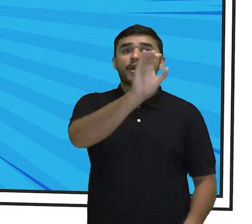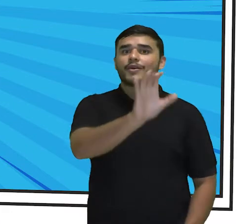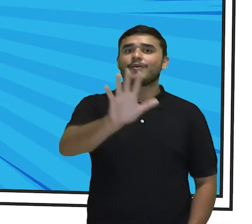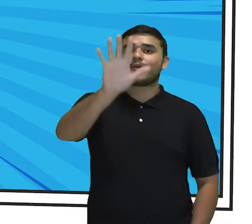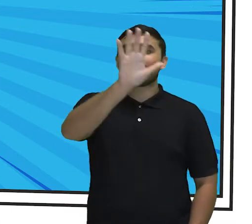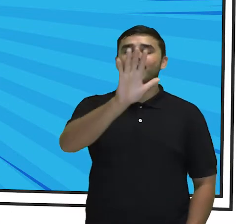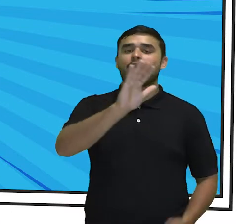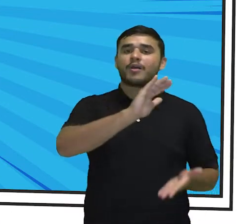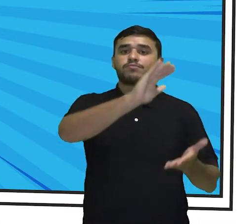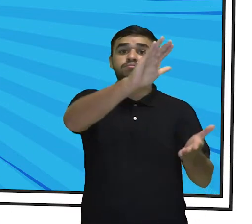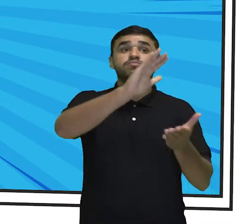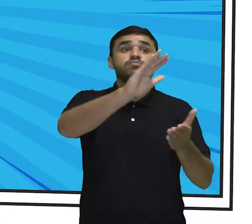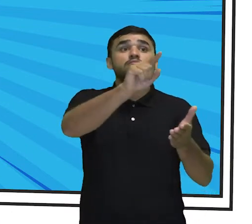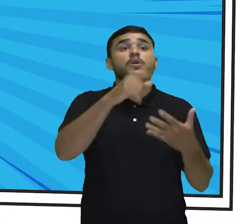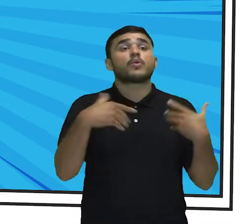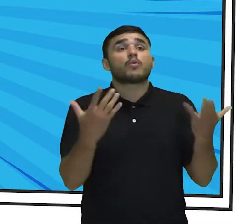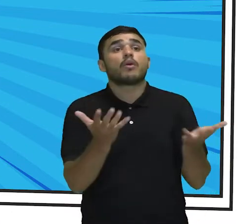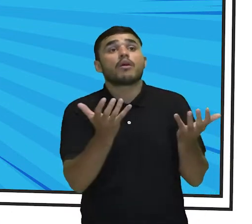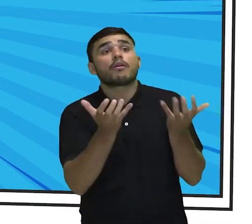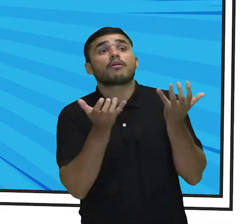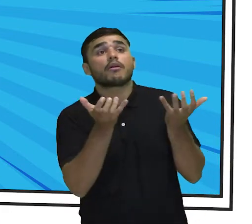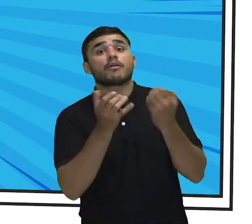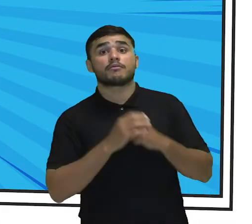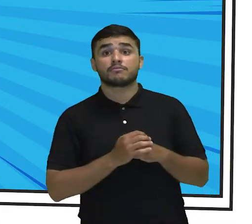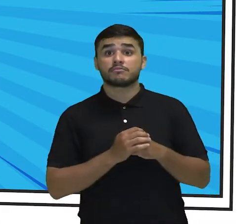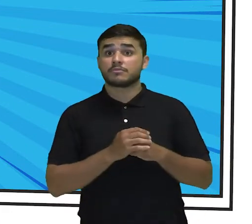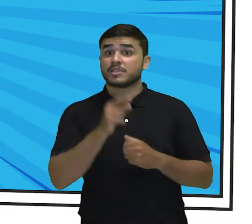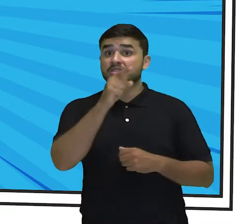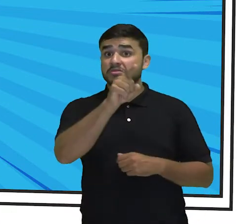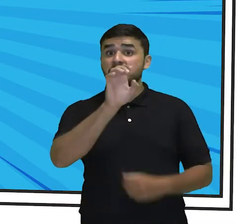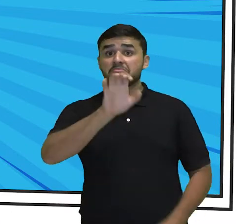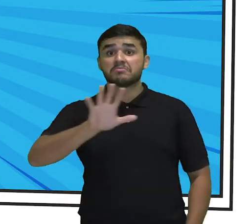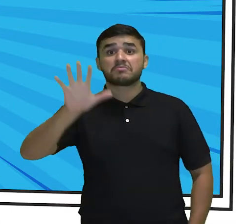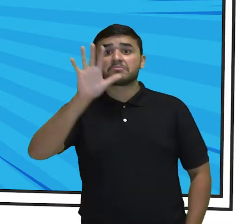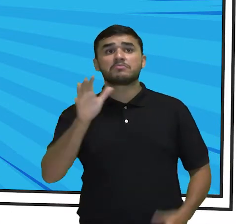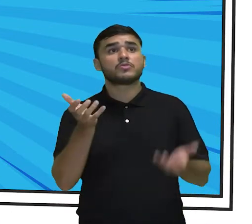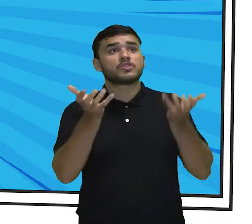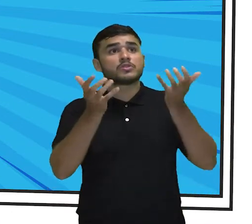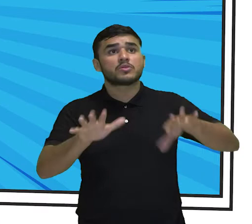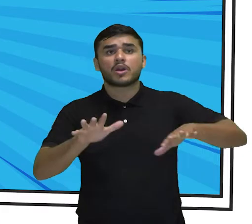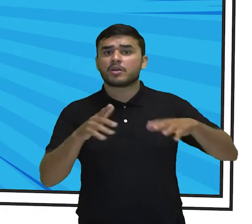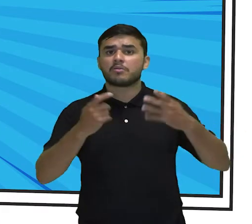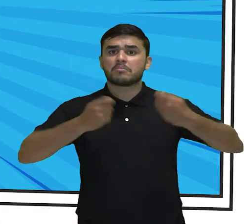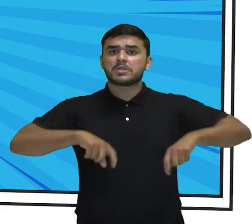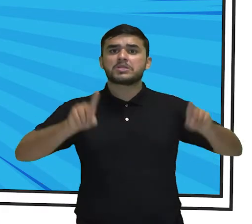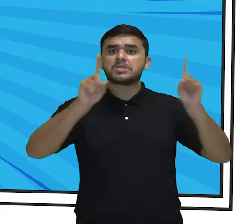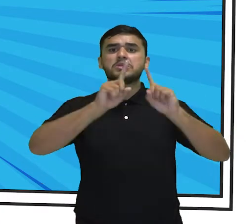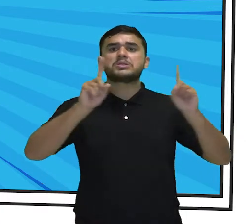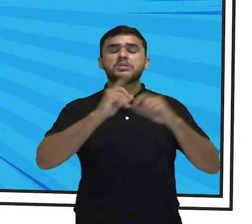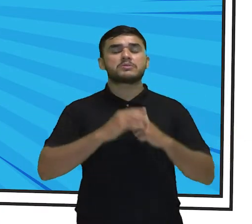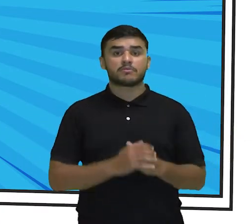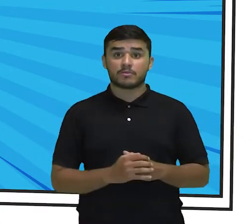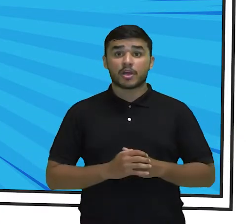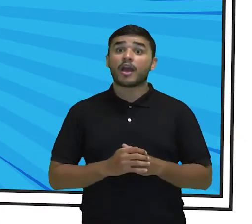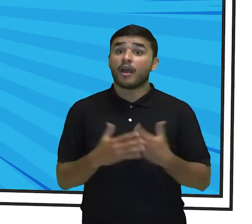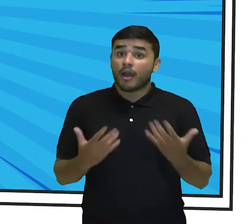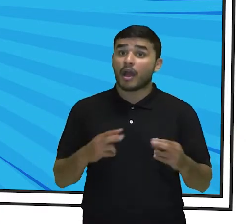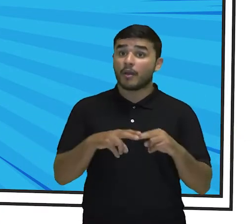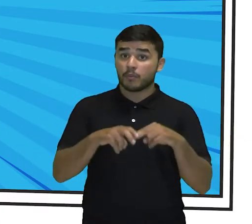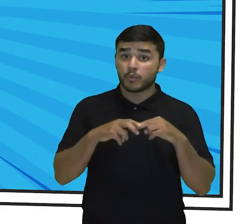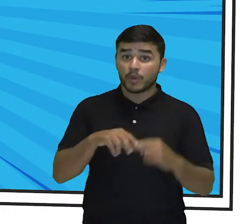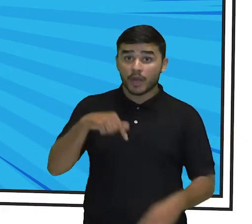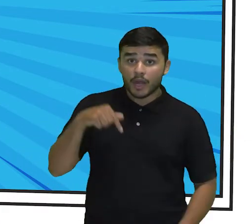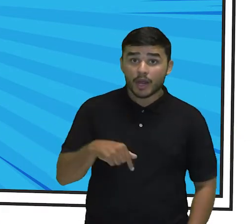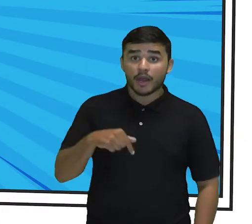um produto que a Europa quer. Se a Europa não quer, a gente não produz. Por isso que a nossa produção tem que ser